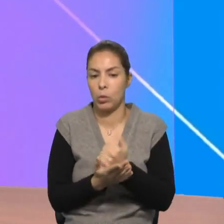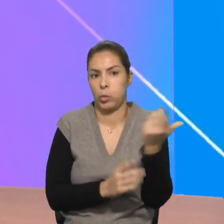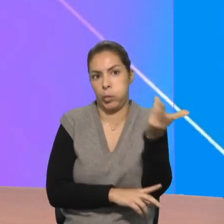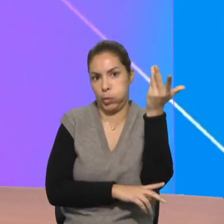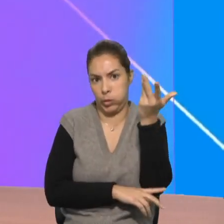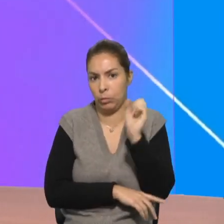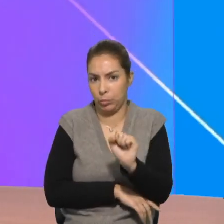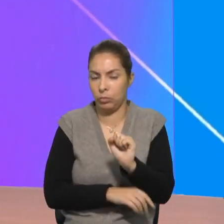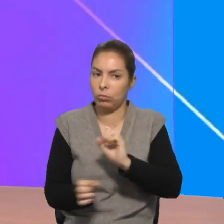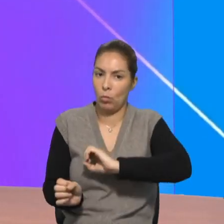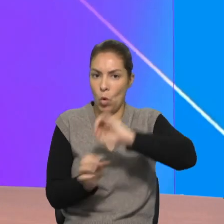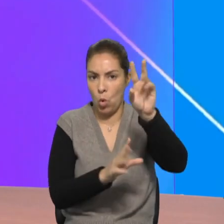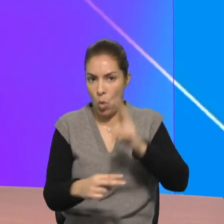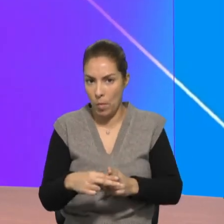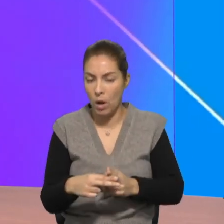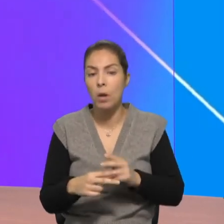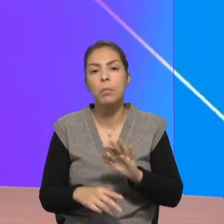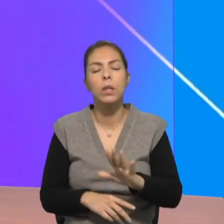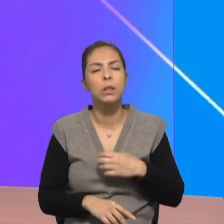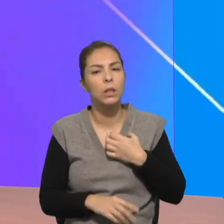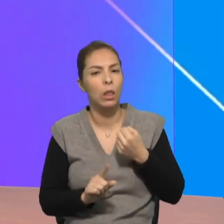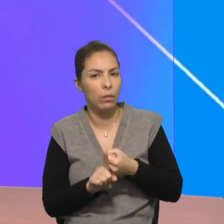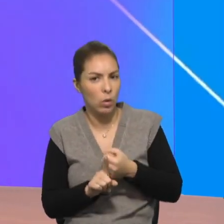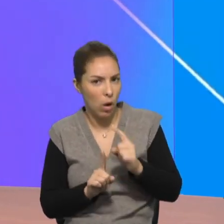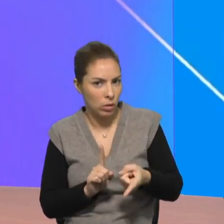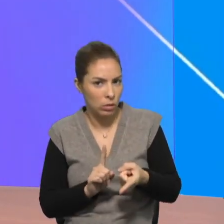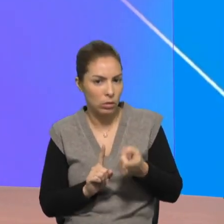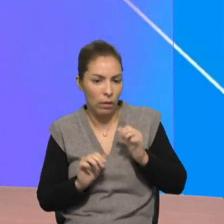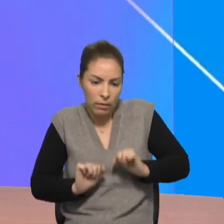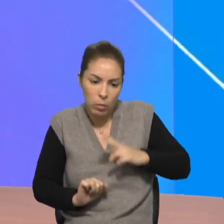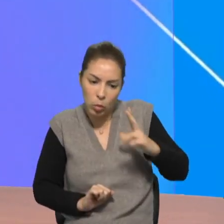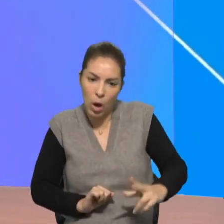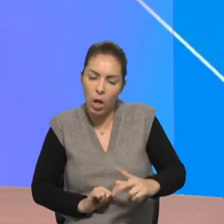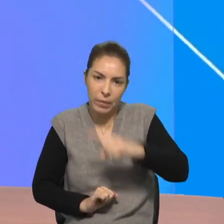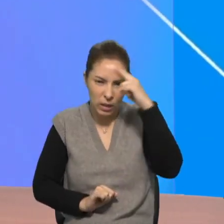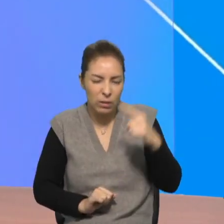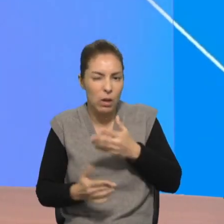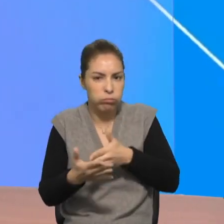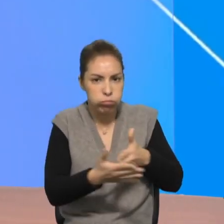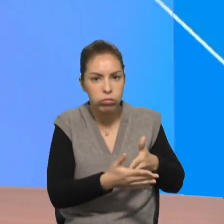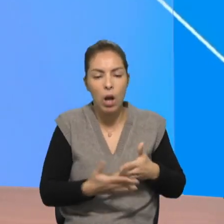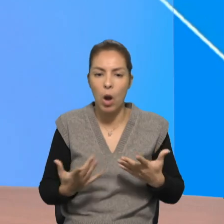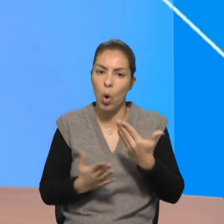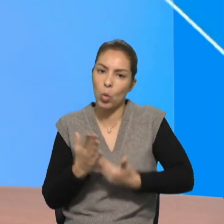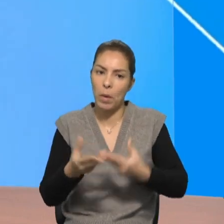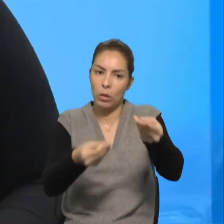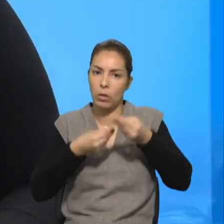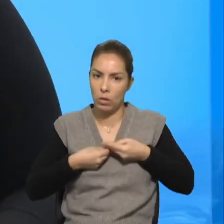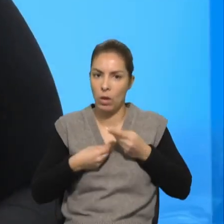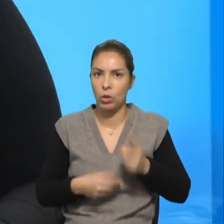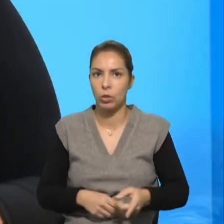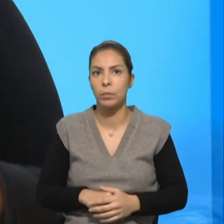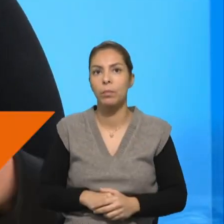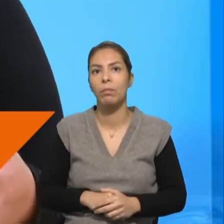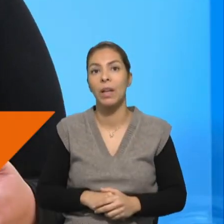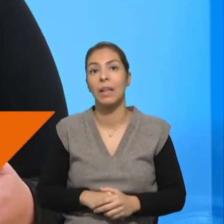pontifício, que desafios é que se apresentam à realidade portuguesa, tendo em conta também este documento final que nos é dado agora? Seria